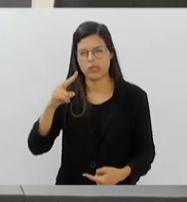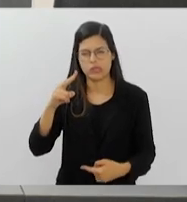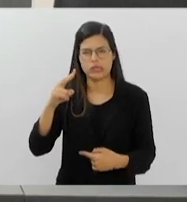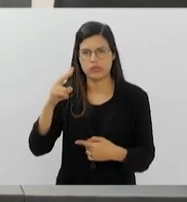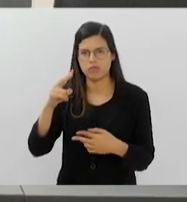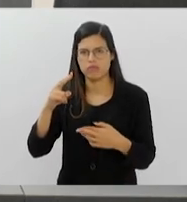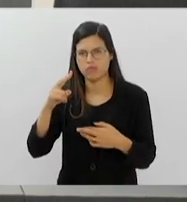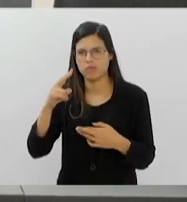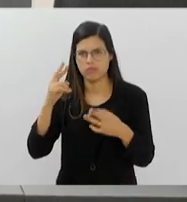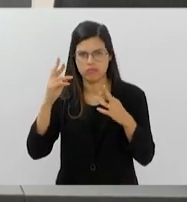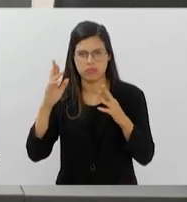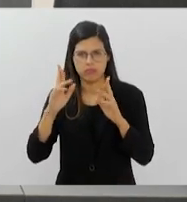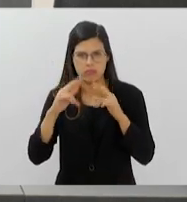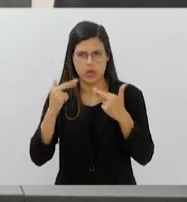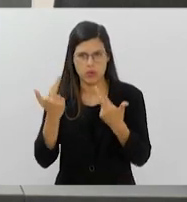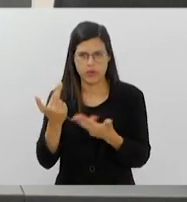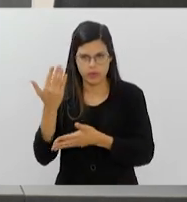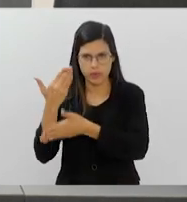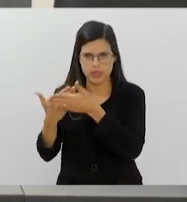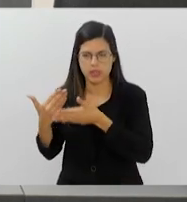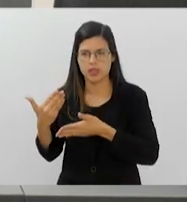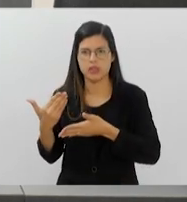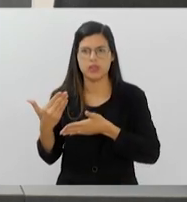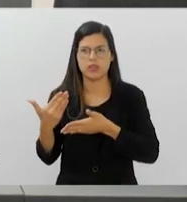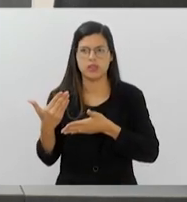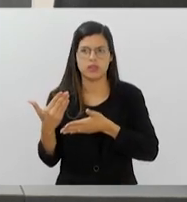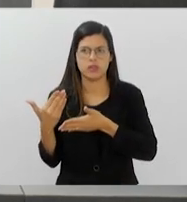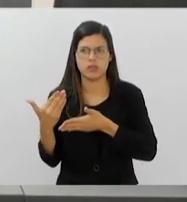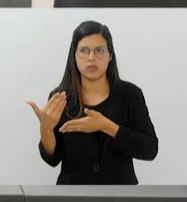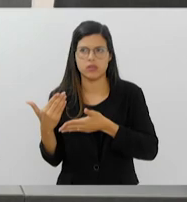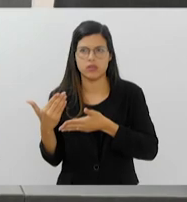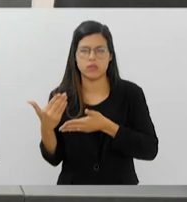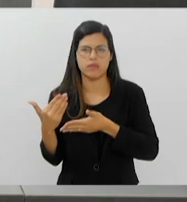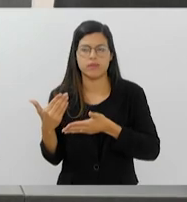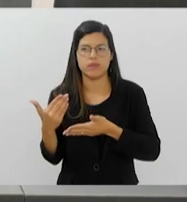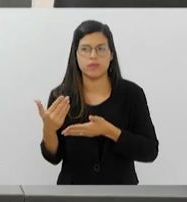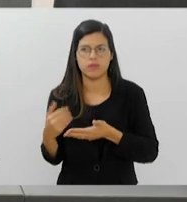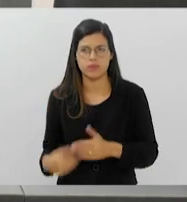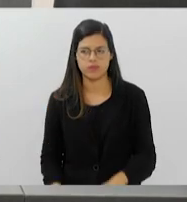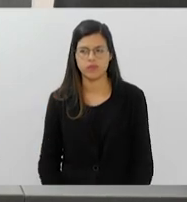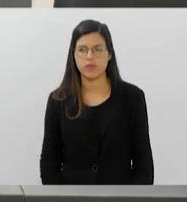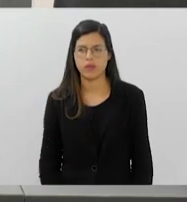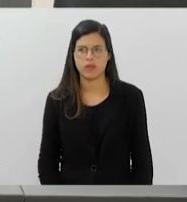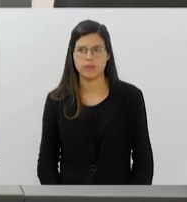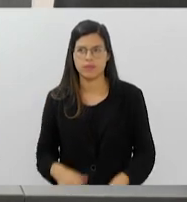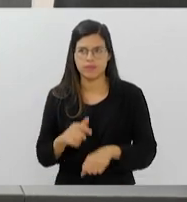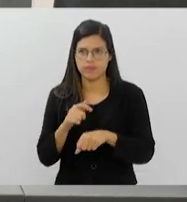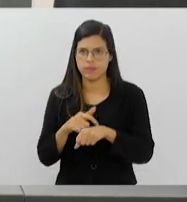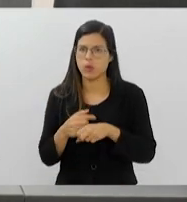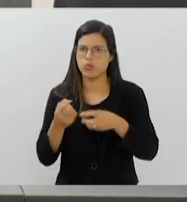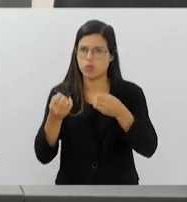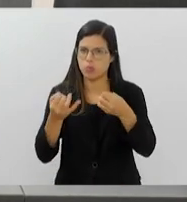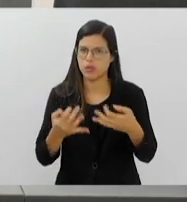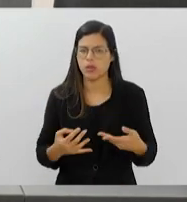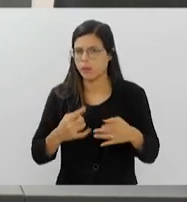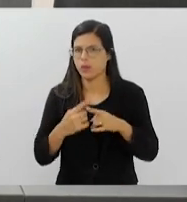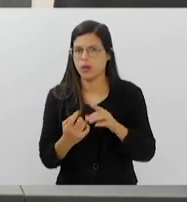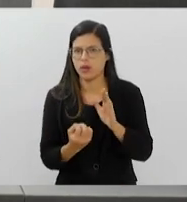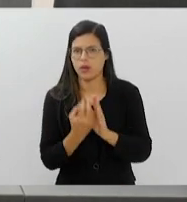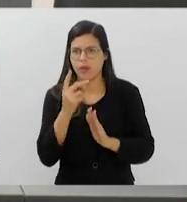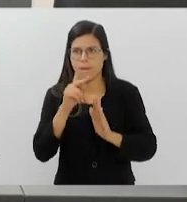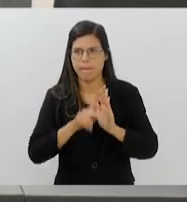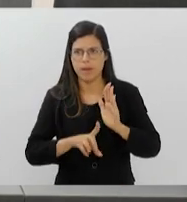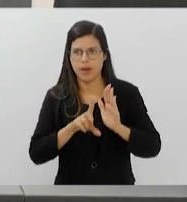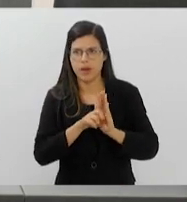sessões, e eu próprio, embora tenha exposto aqui naquele momento as razões desse PL, mas também